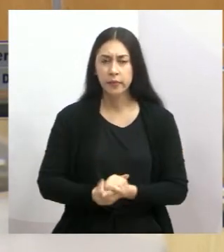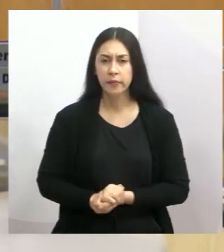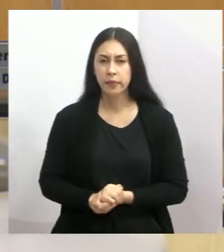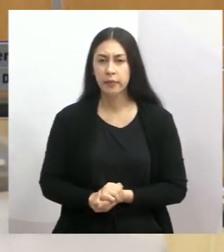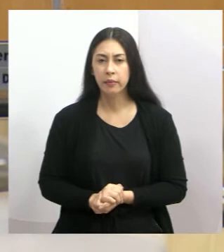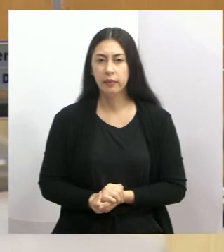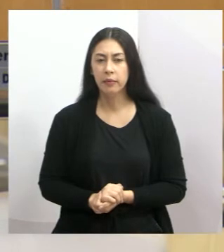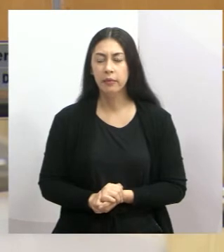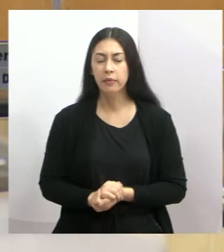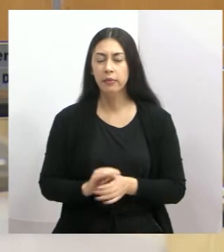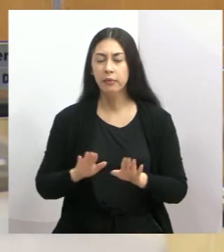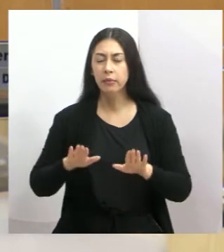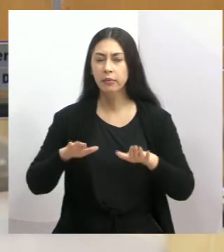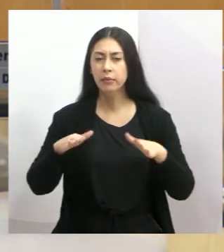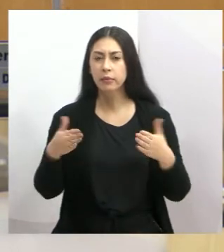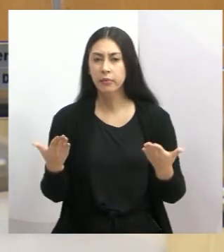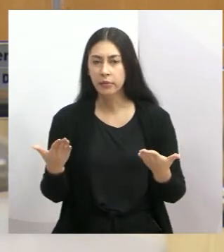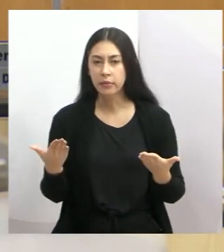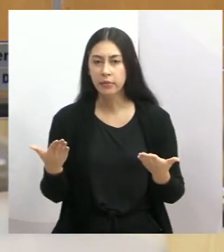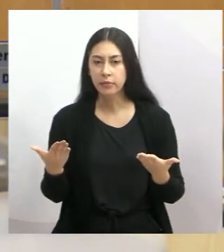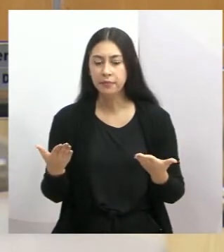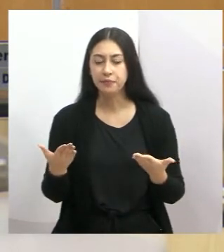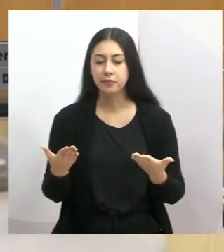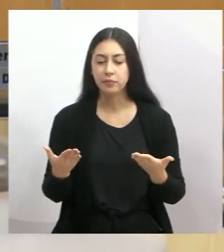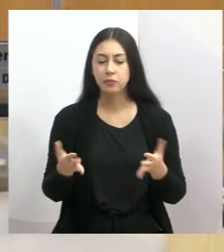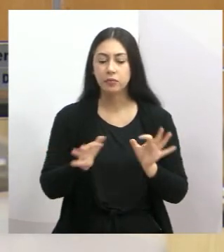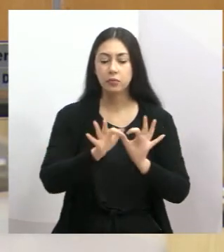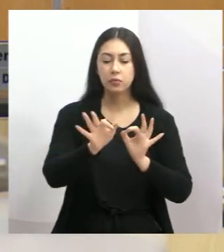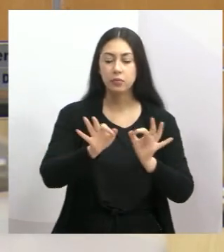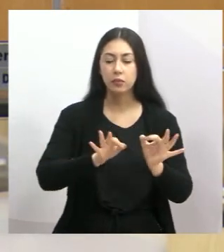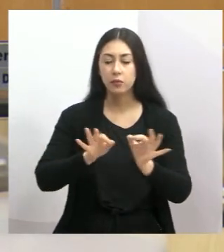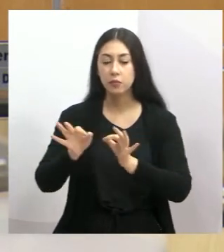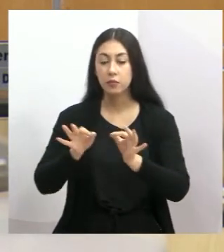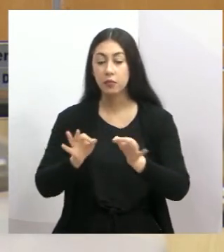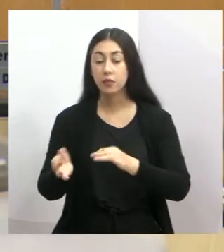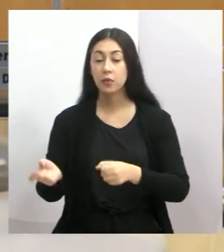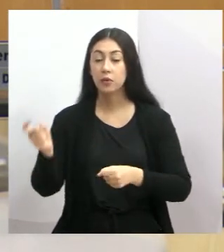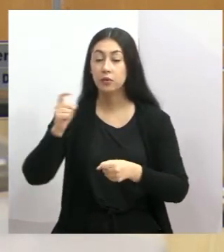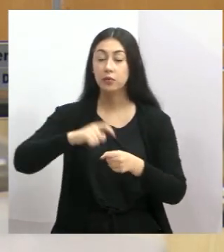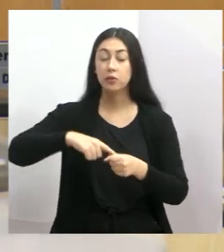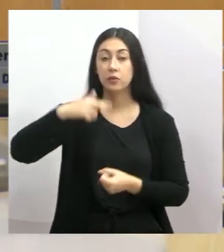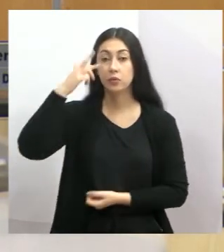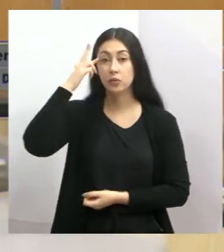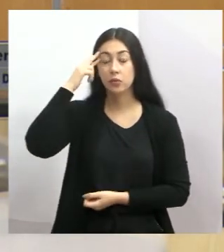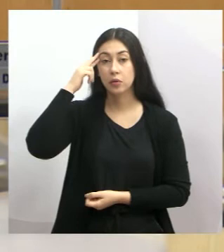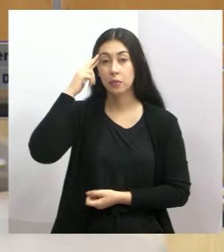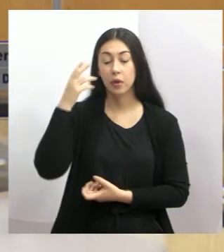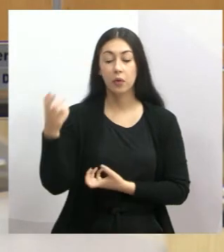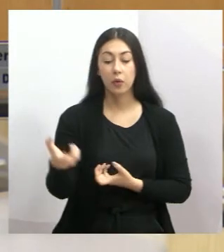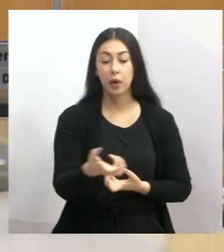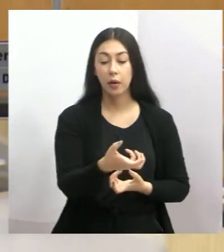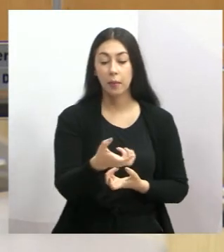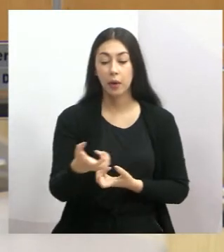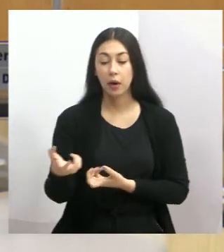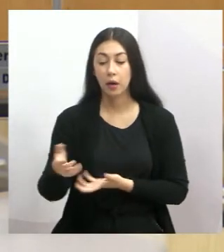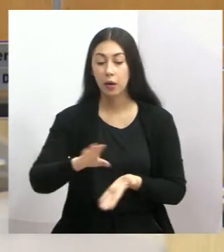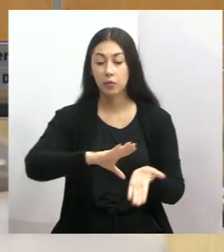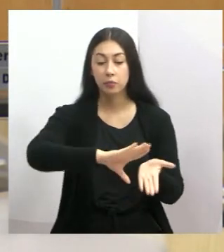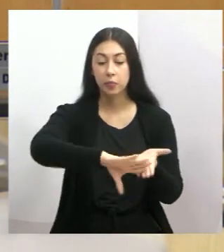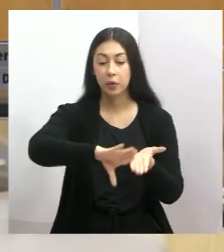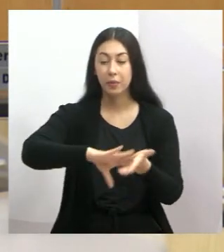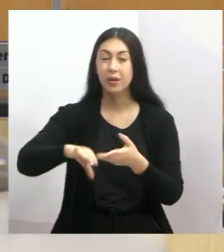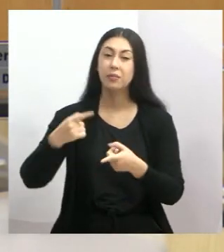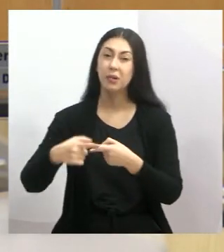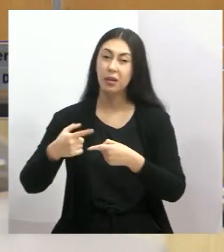e qual o prazo para a normalização do abastecimento de água e retirada das Mangueiras que vem causando